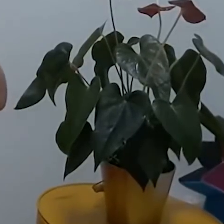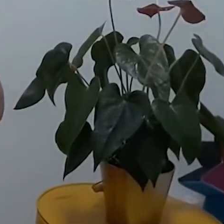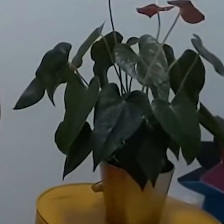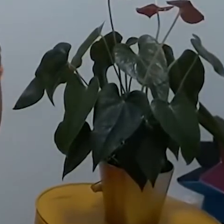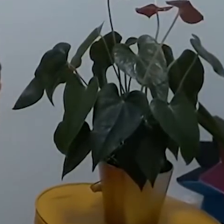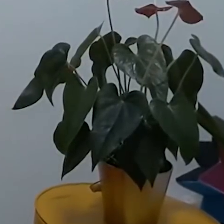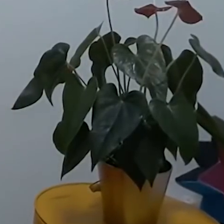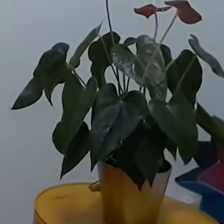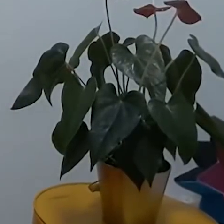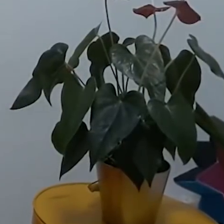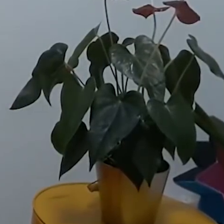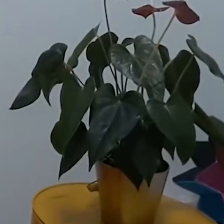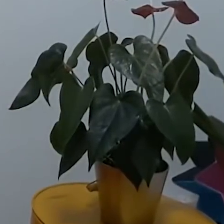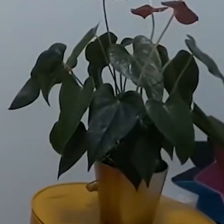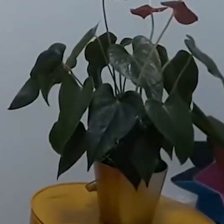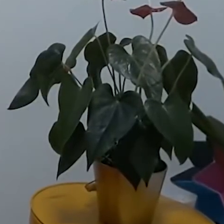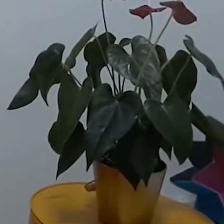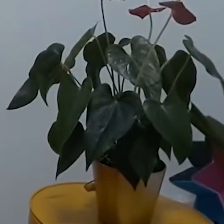Nasci